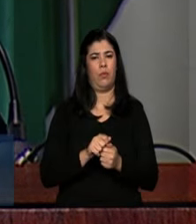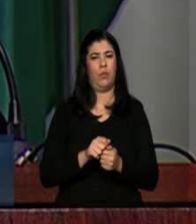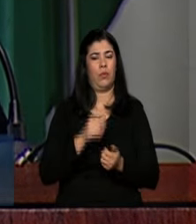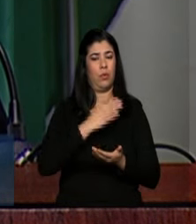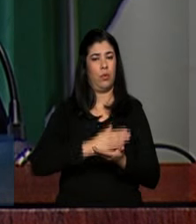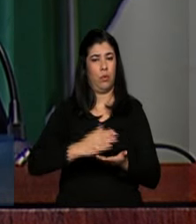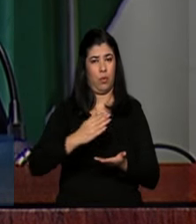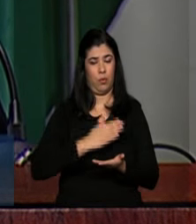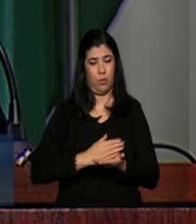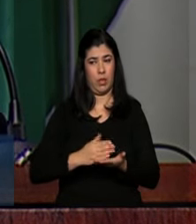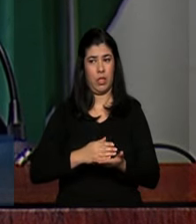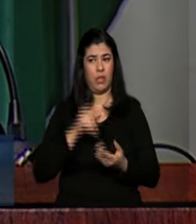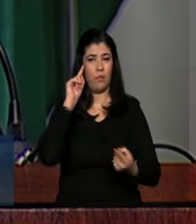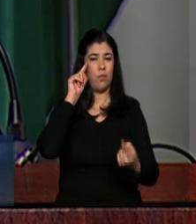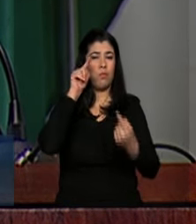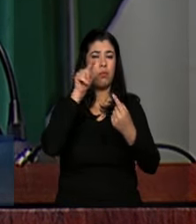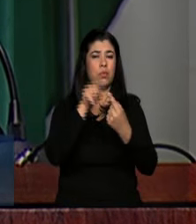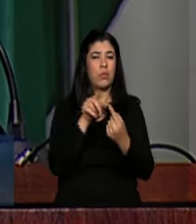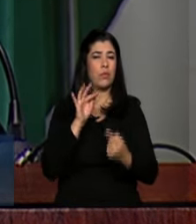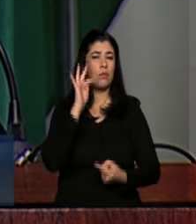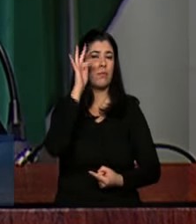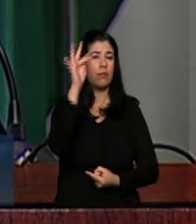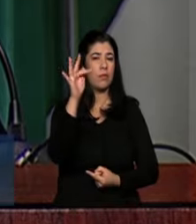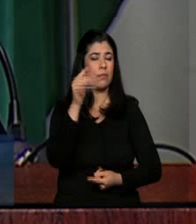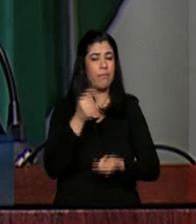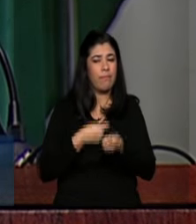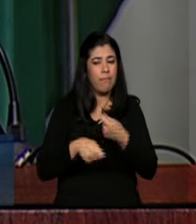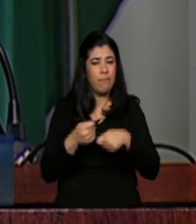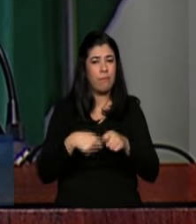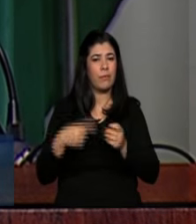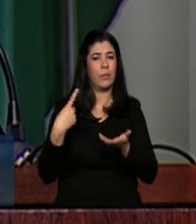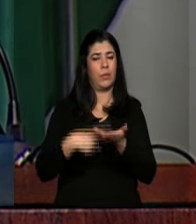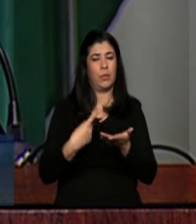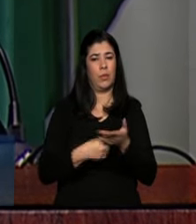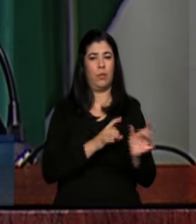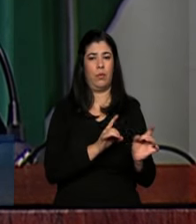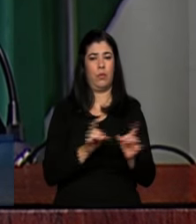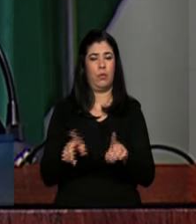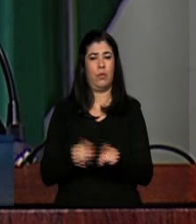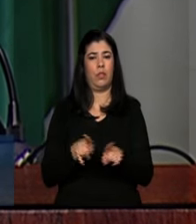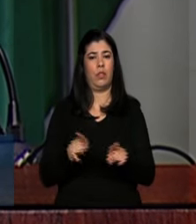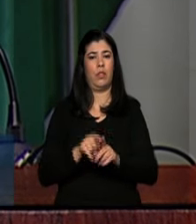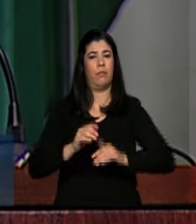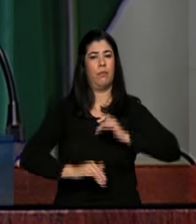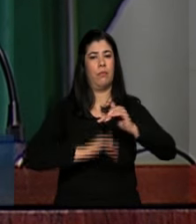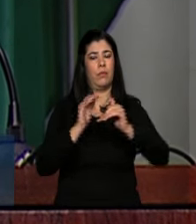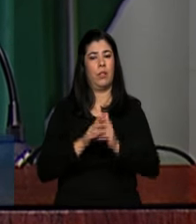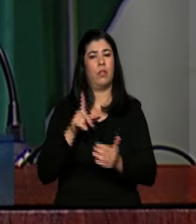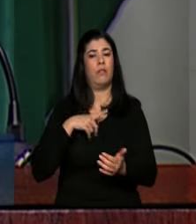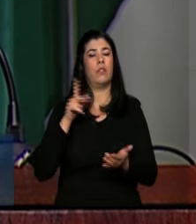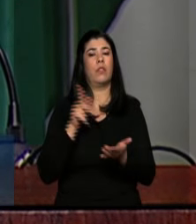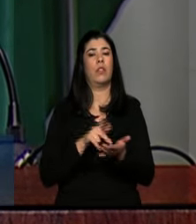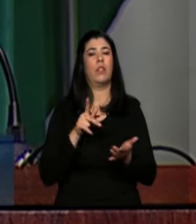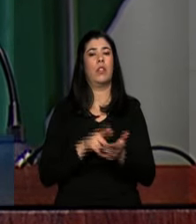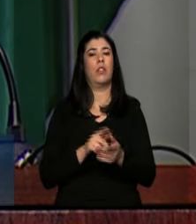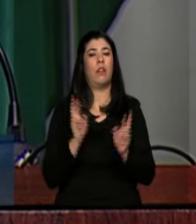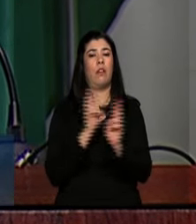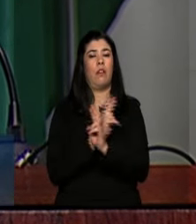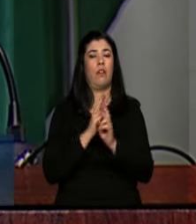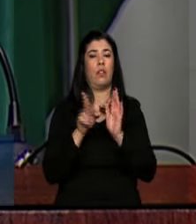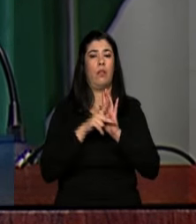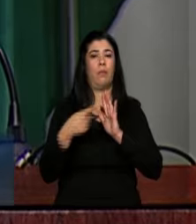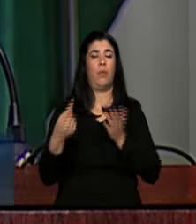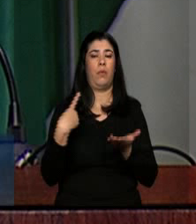Abrem-se perspectivas de negociações de acordos comerciais e avança o estabelecimento de uma rede